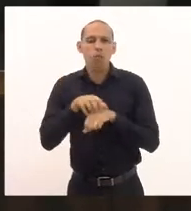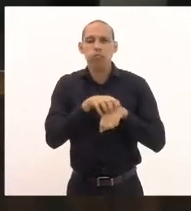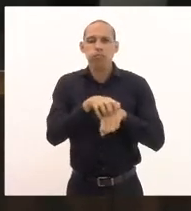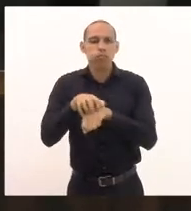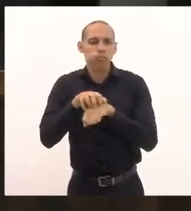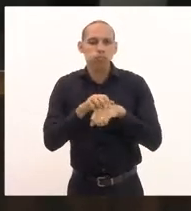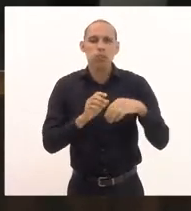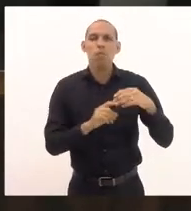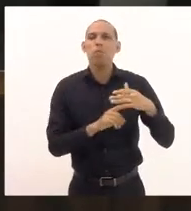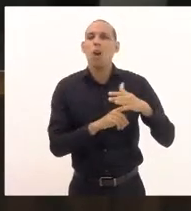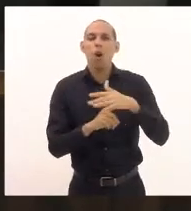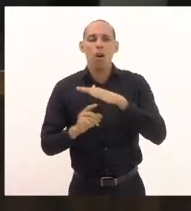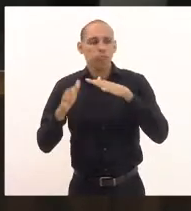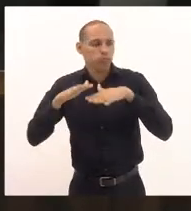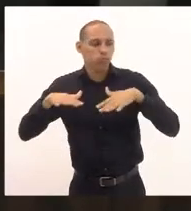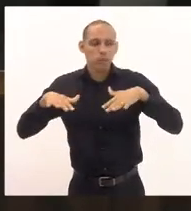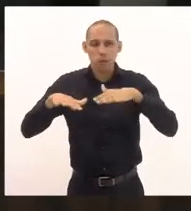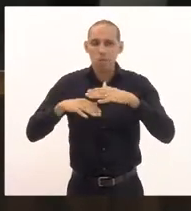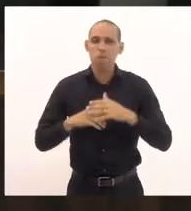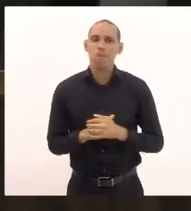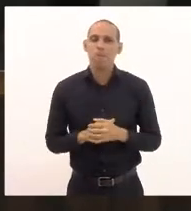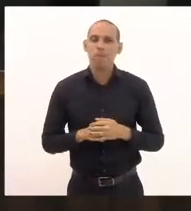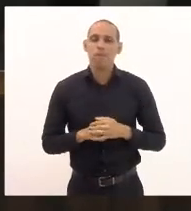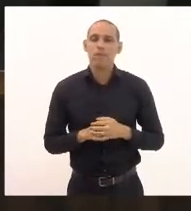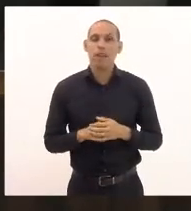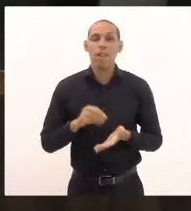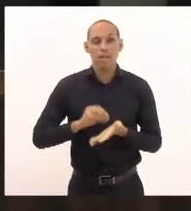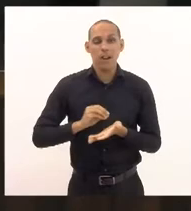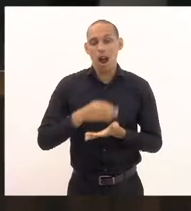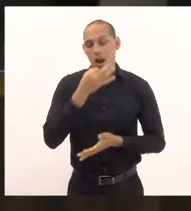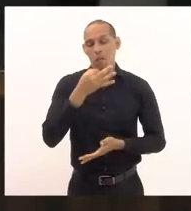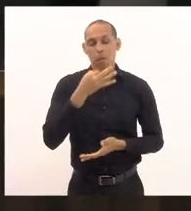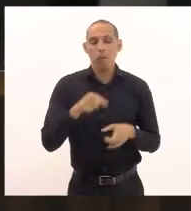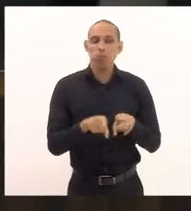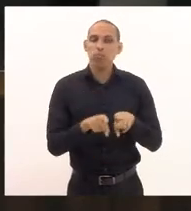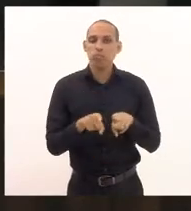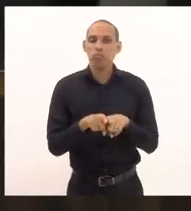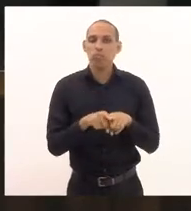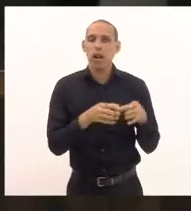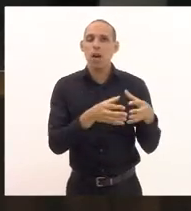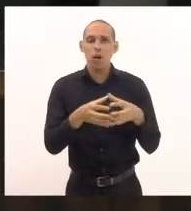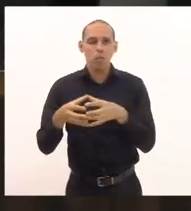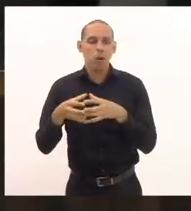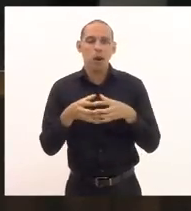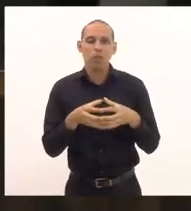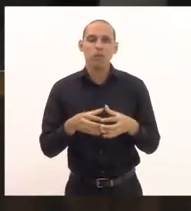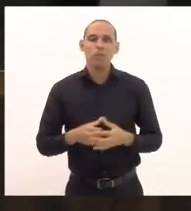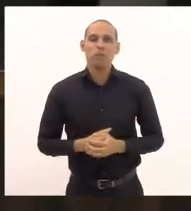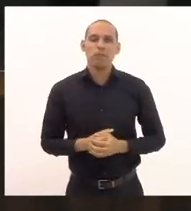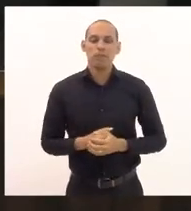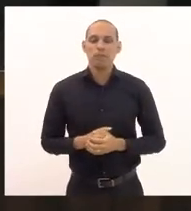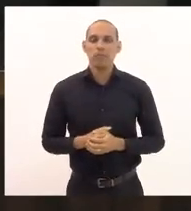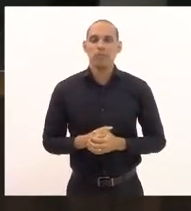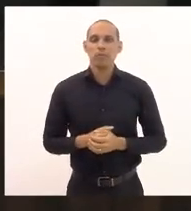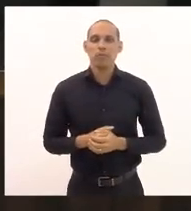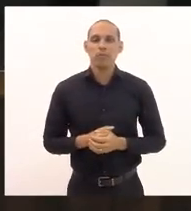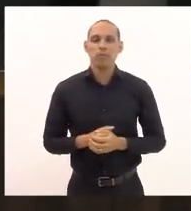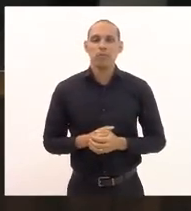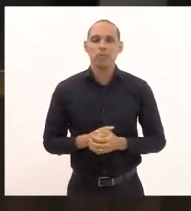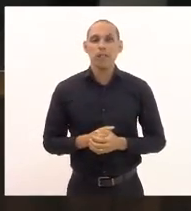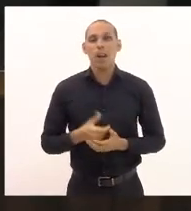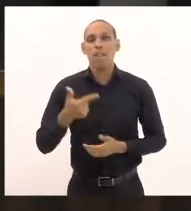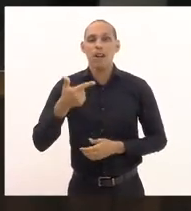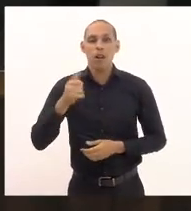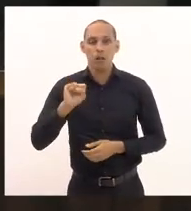rodoviários de passageiros, na forma que menciona, pendente de parecer da Comissão de Emendas Condicionais e veto. 28º